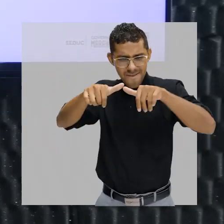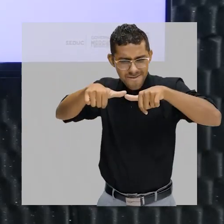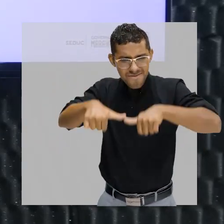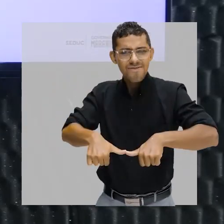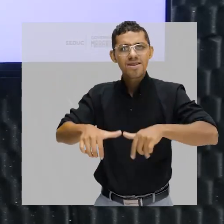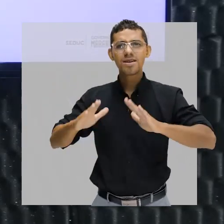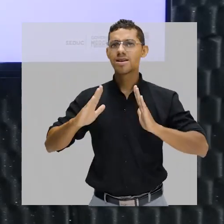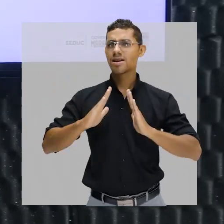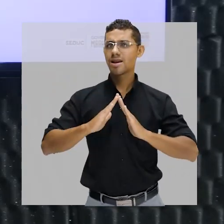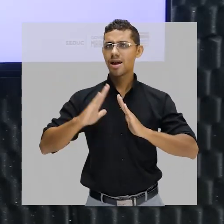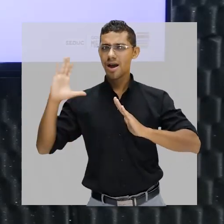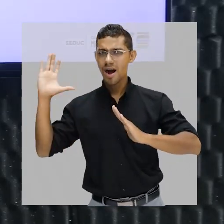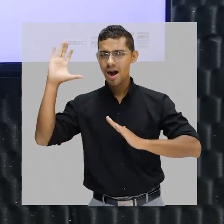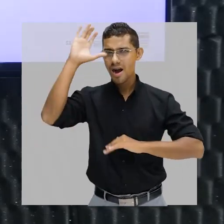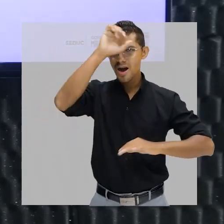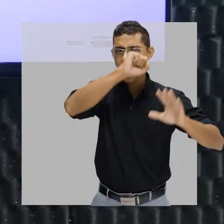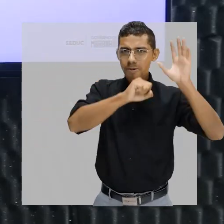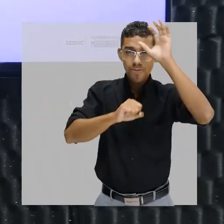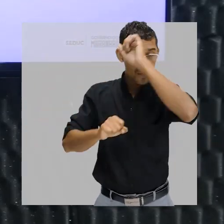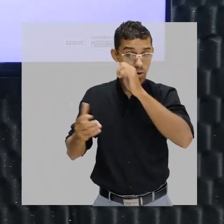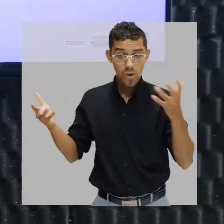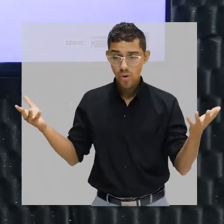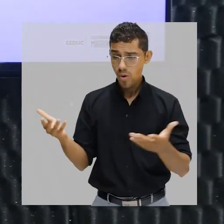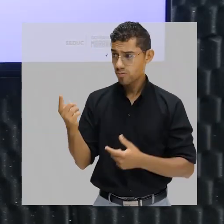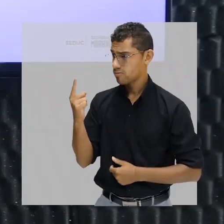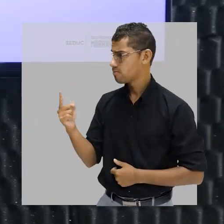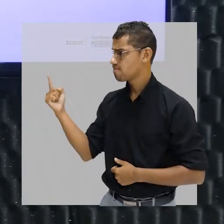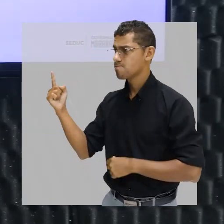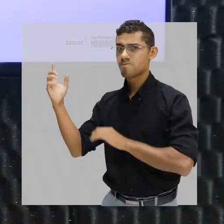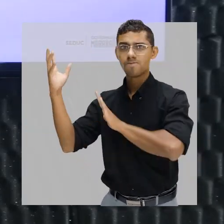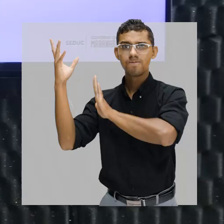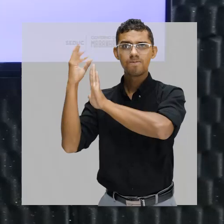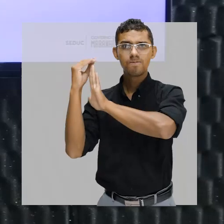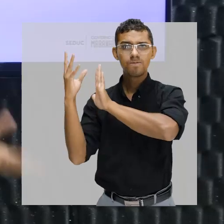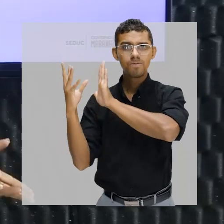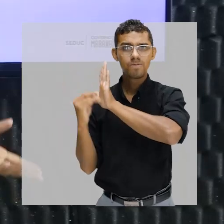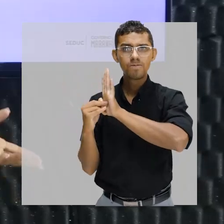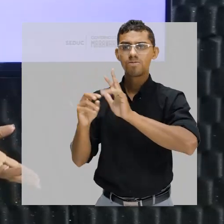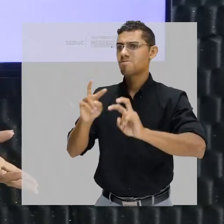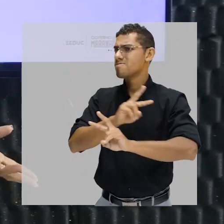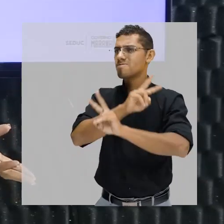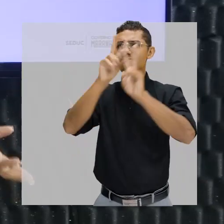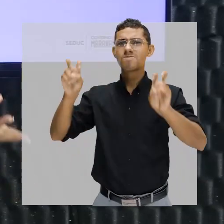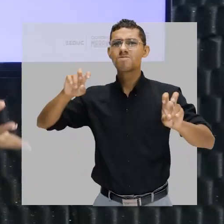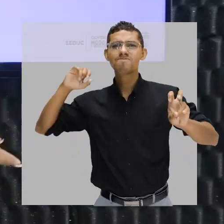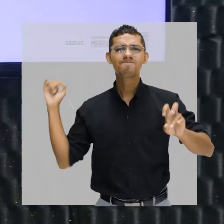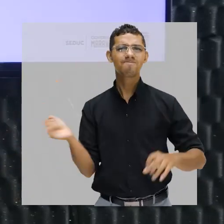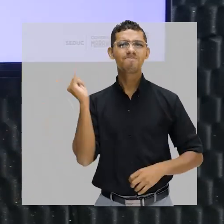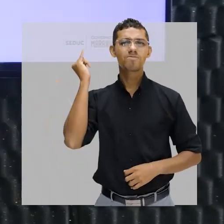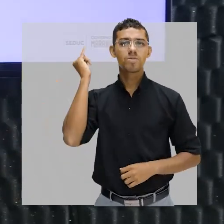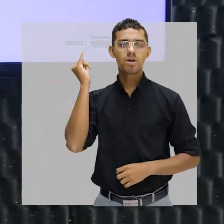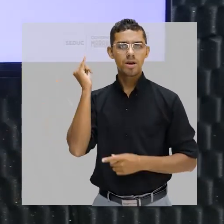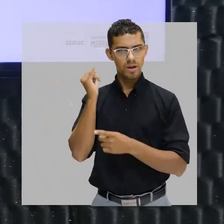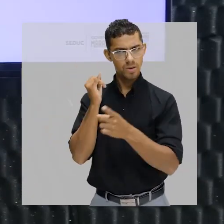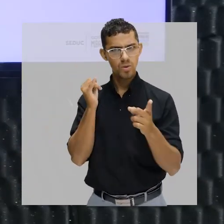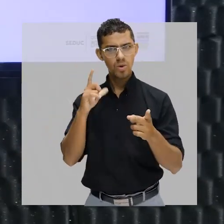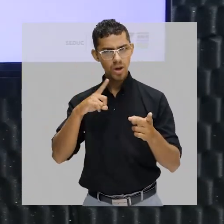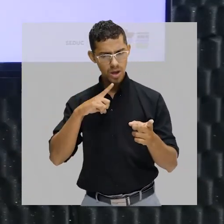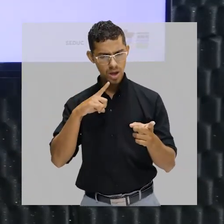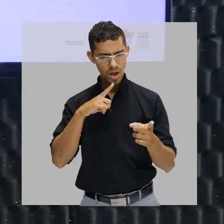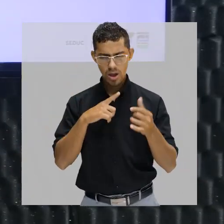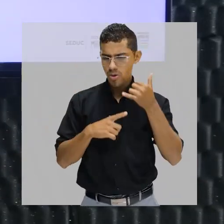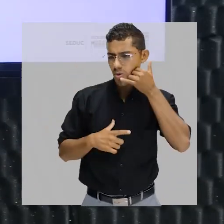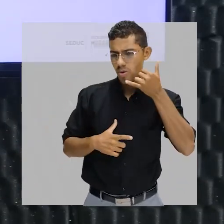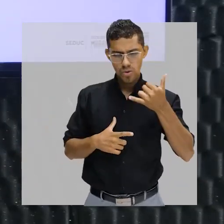interessar muito. Sabe por quê? Quem aqui não tem uma rede social? Claro, né? A maioria de